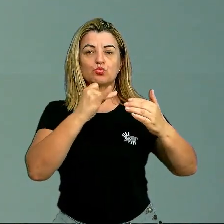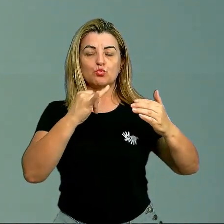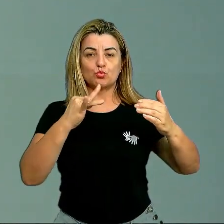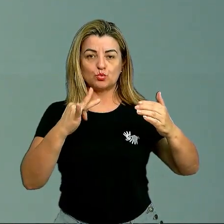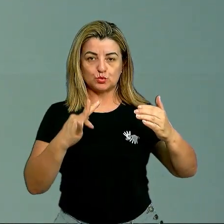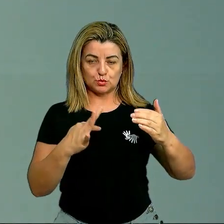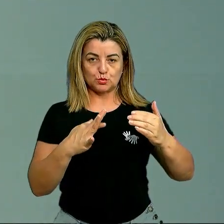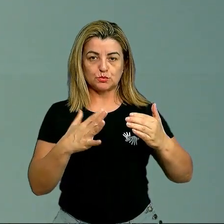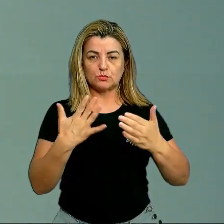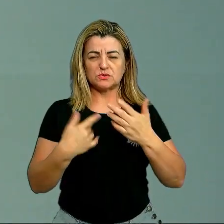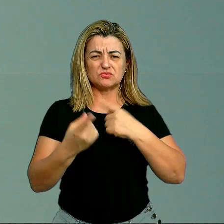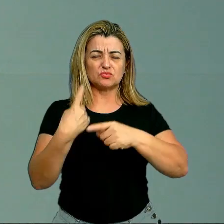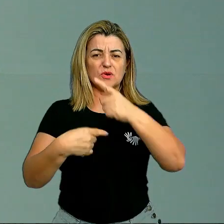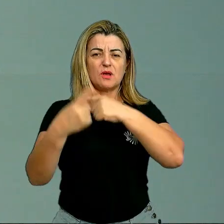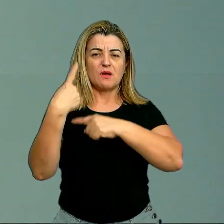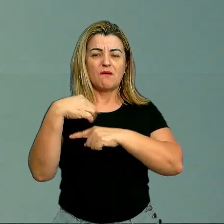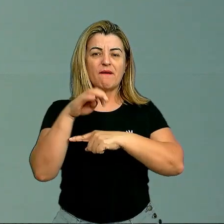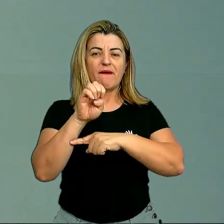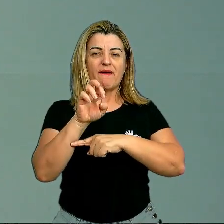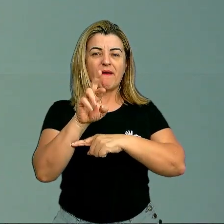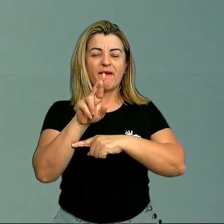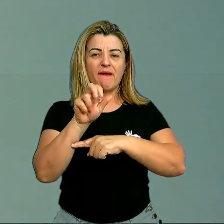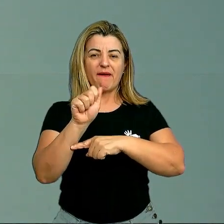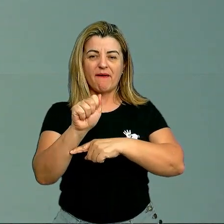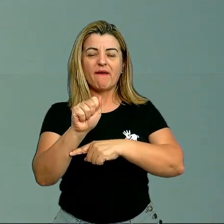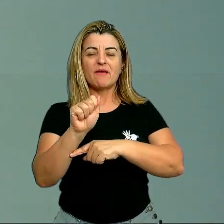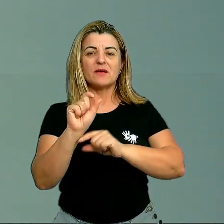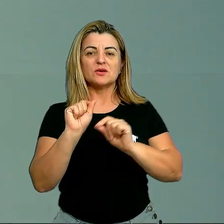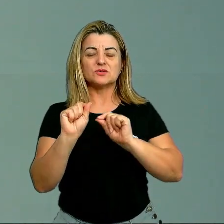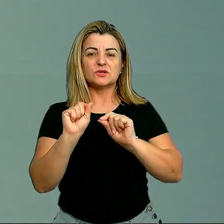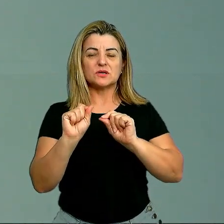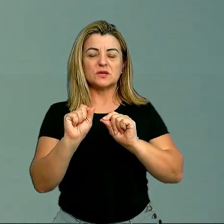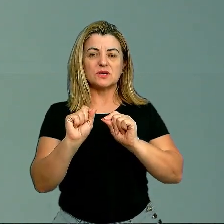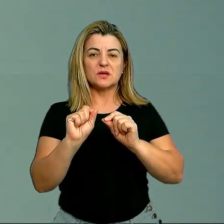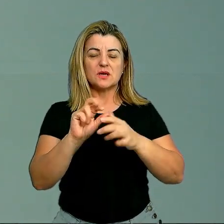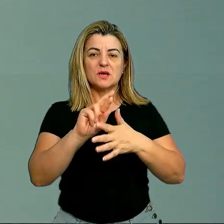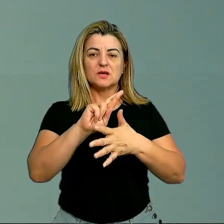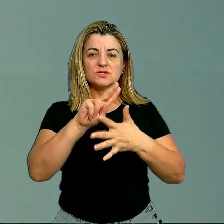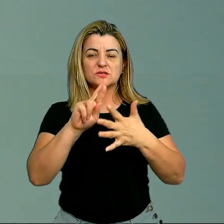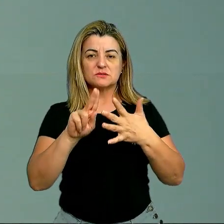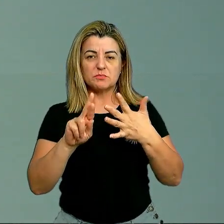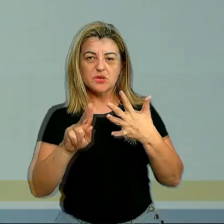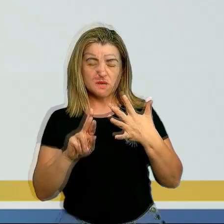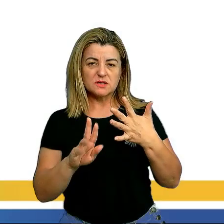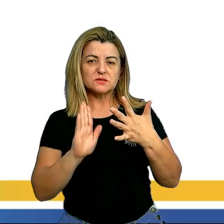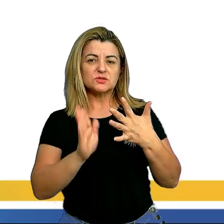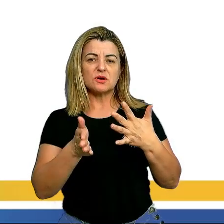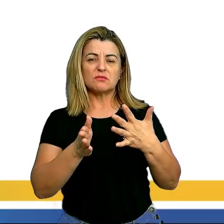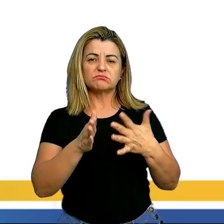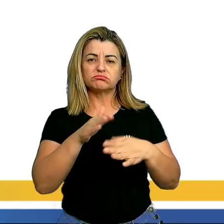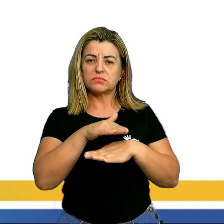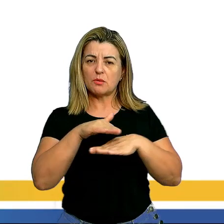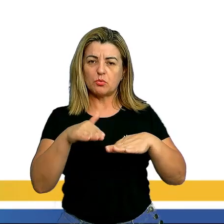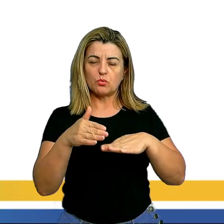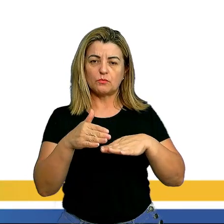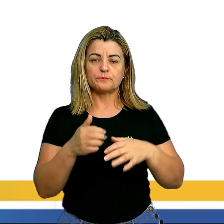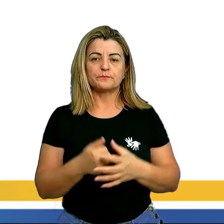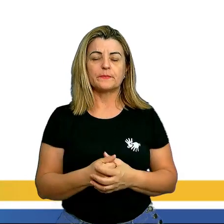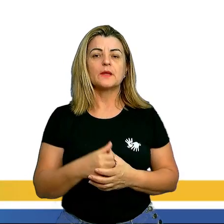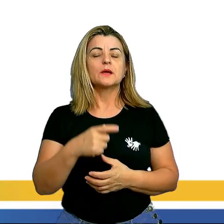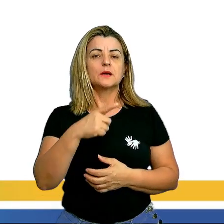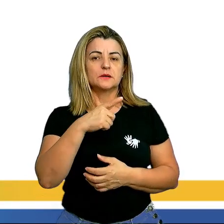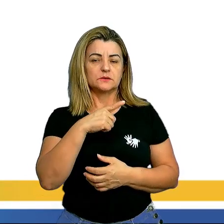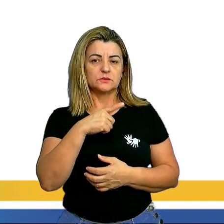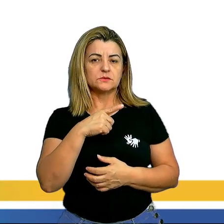com eras geológicas, espécies já que se entraram em extinção. No caso aqui, ele acontece